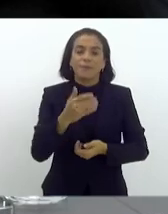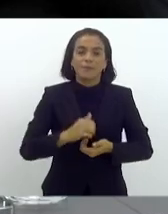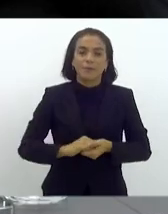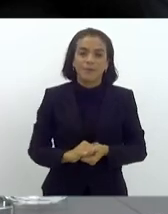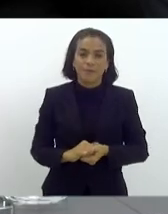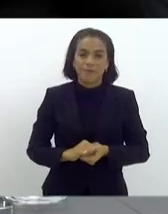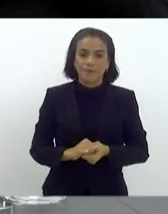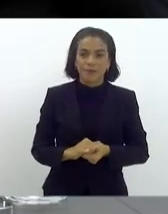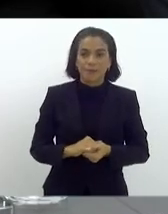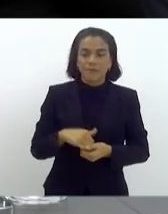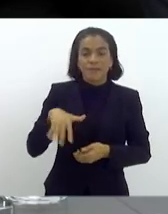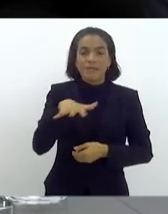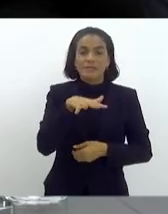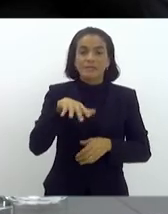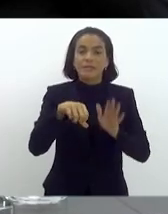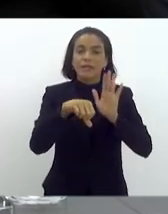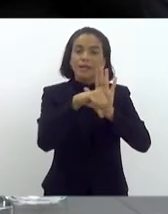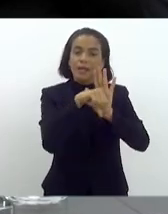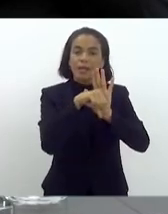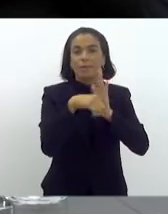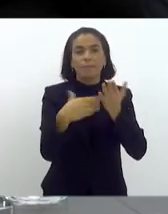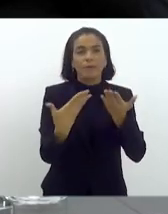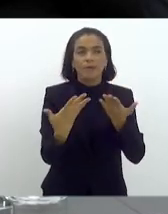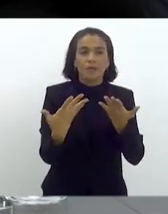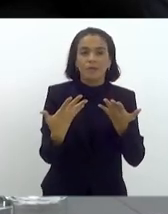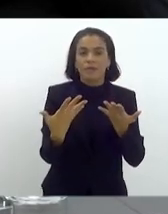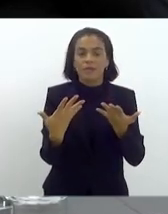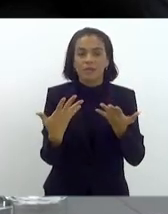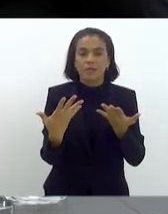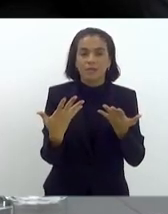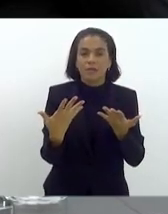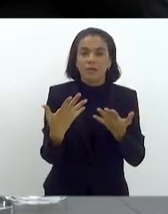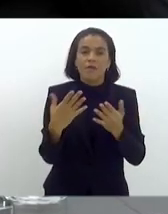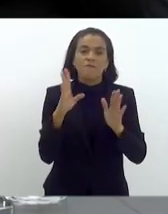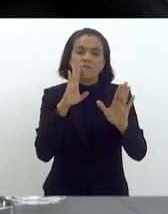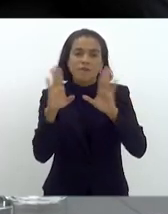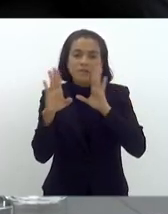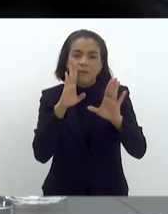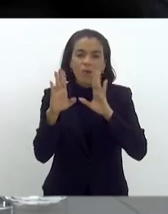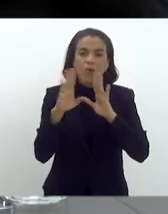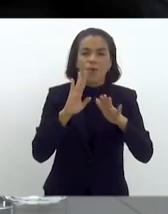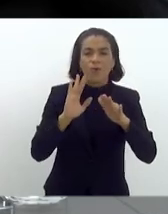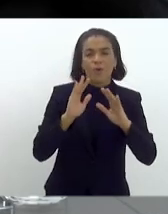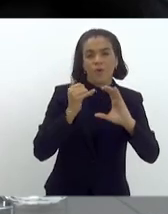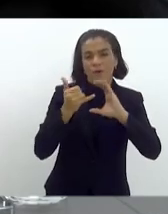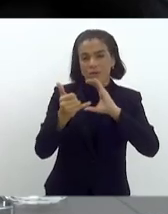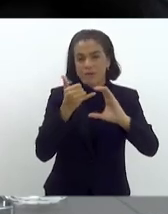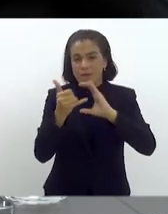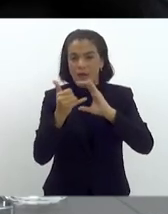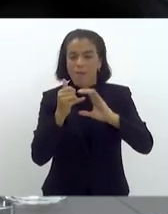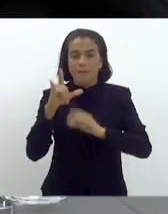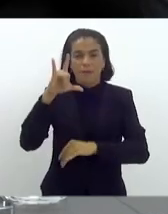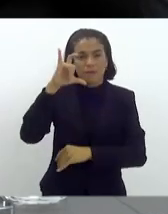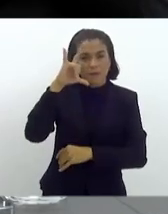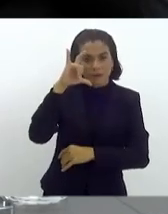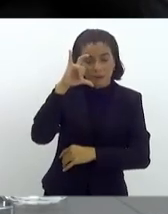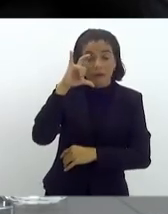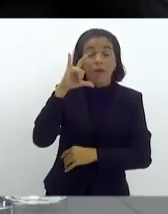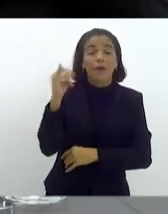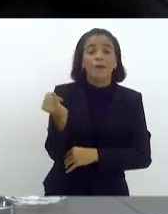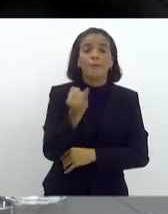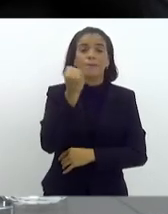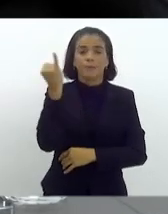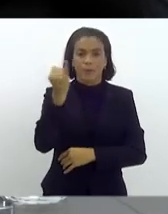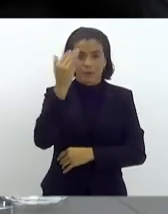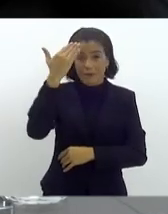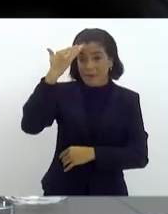casos de crimes praticados por Facebook WhatsApp Instagram então é importante